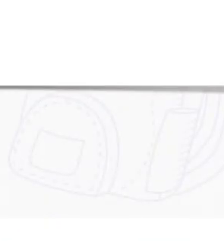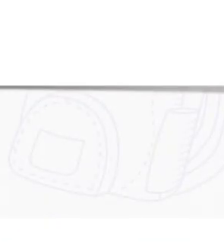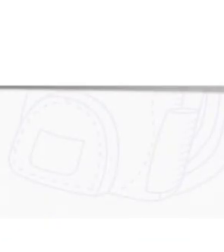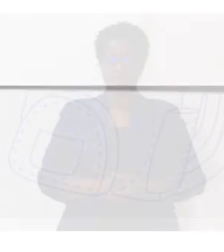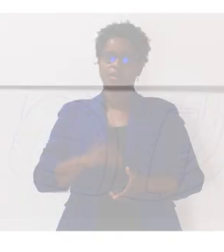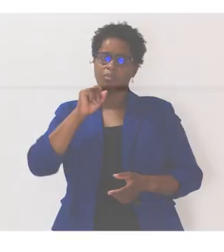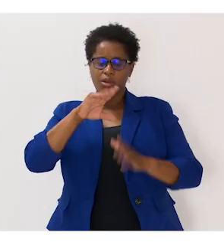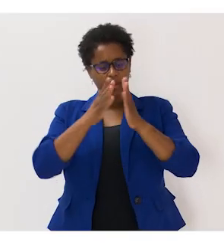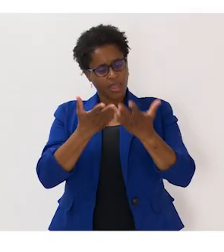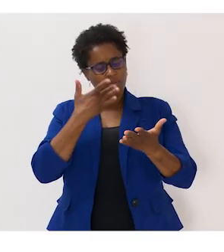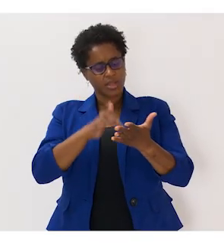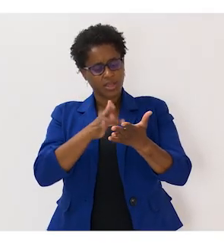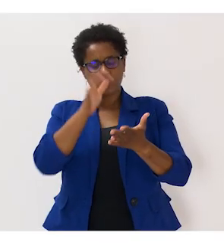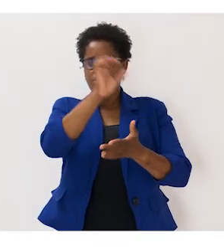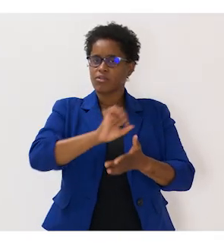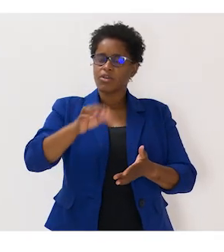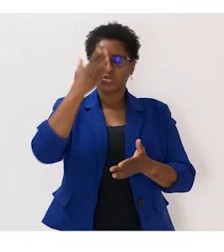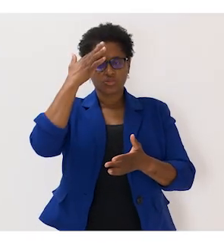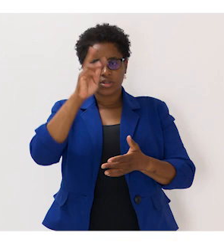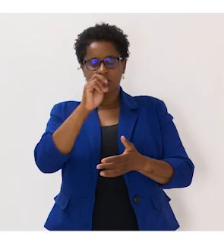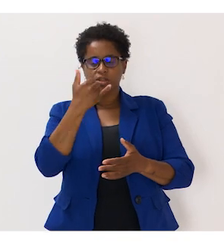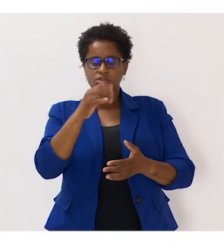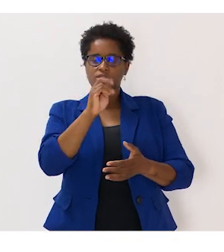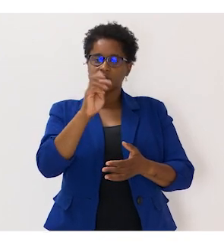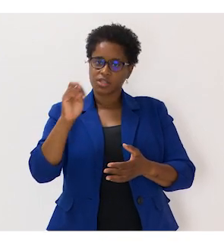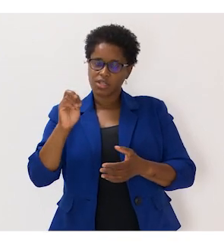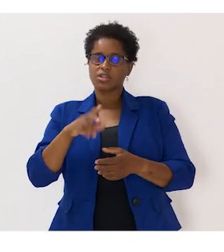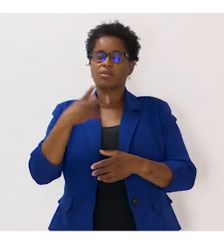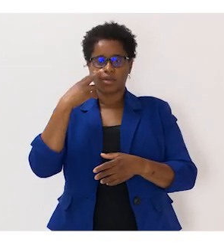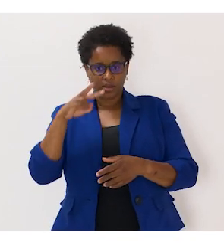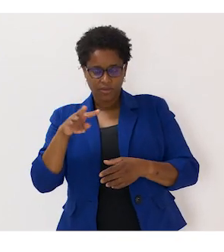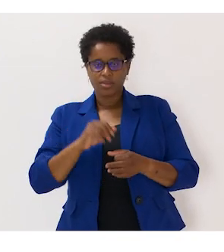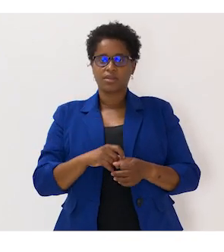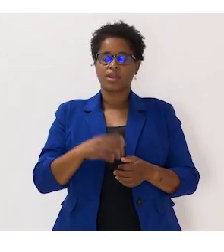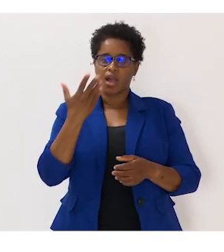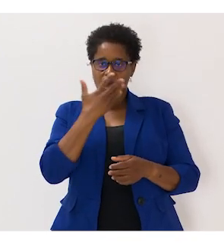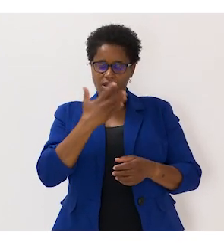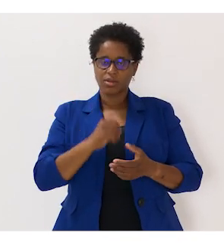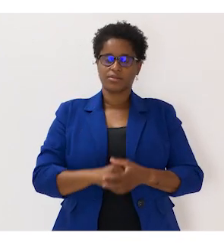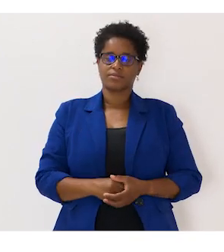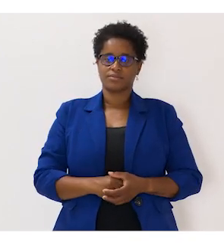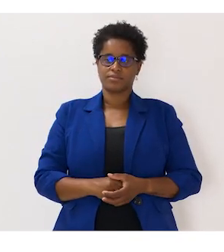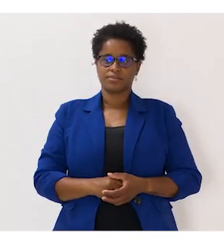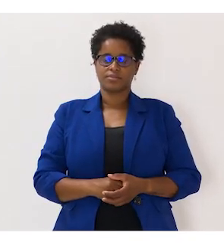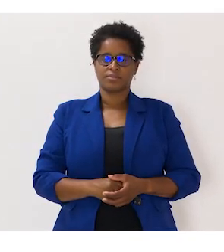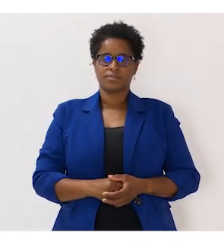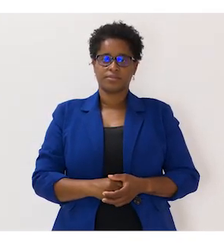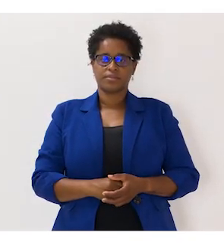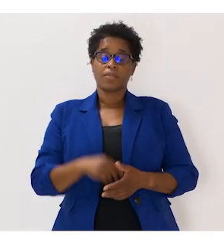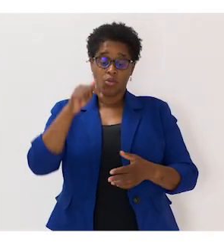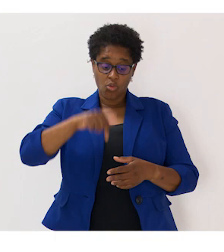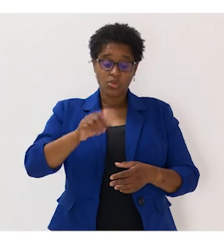Podem abrir os vossos manuais nas páginas 32 e 33 para seguirem a aula.